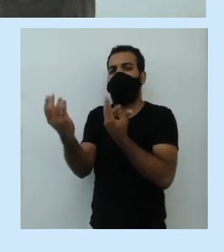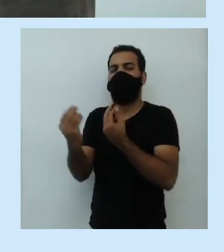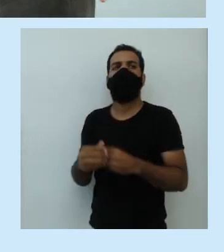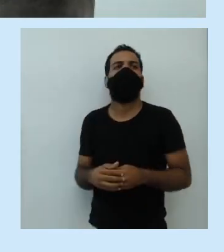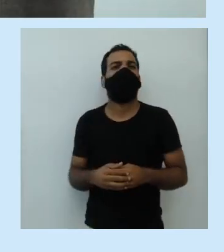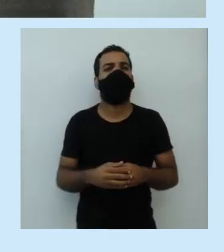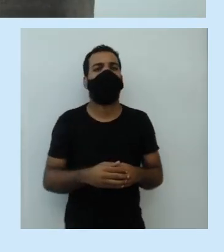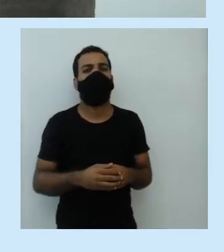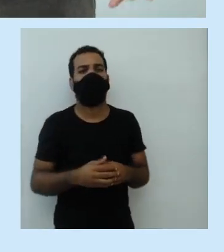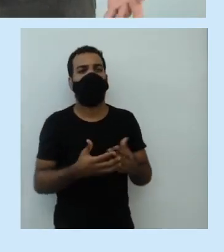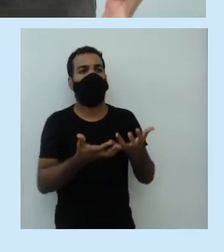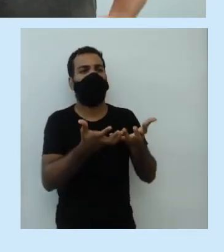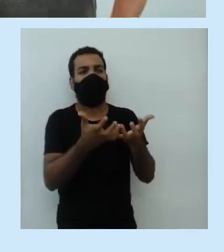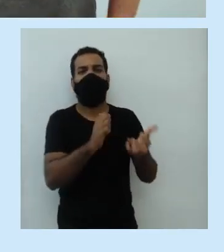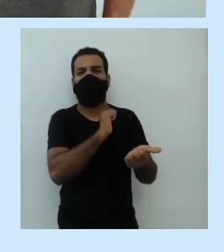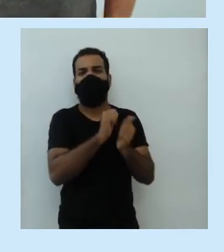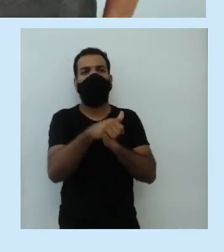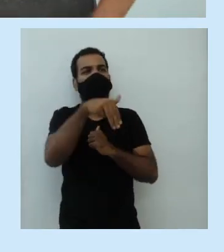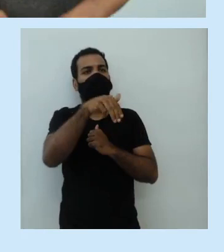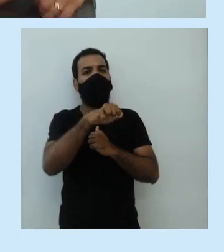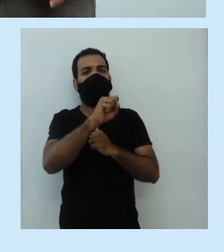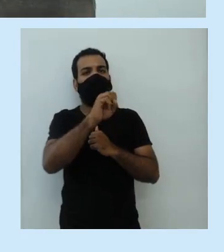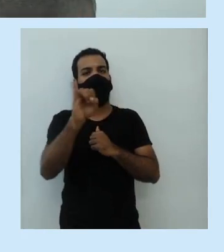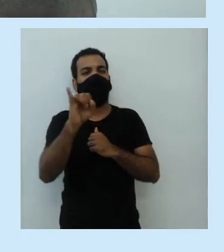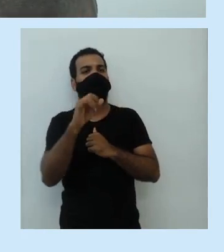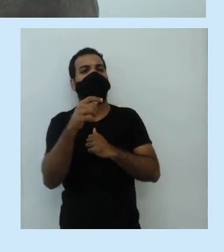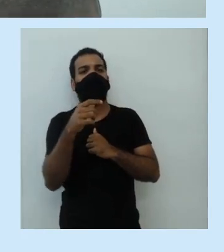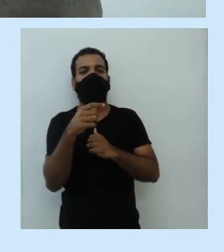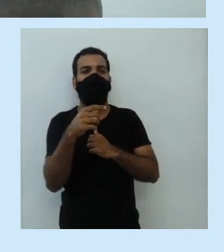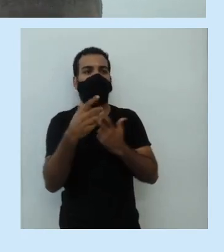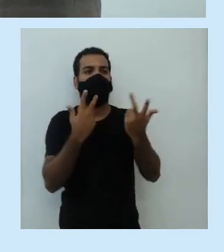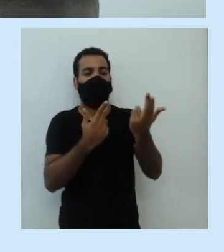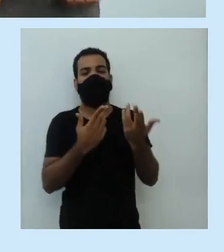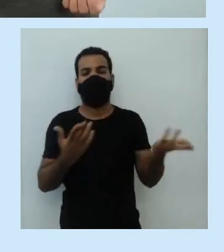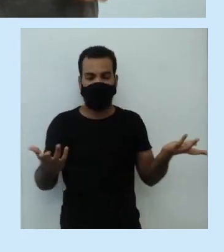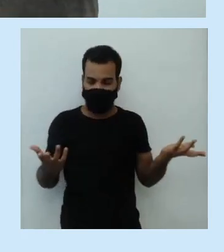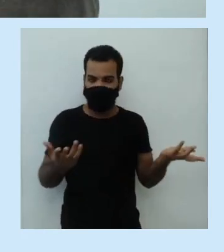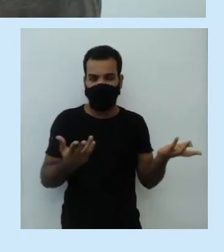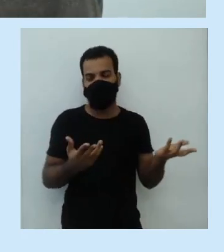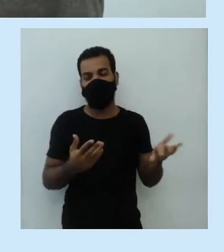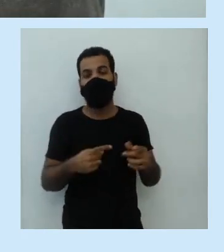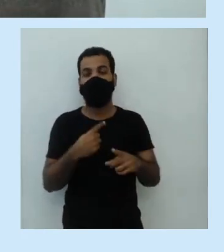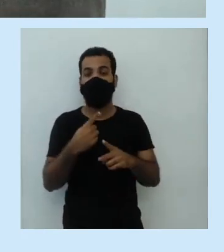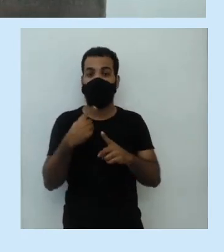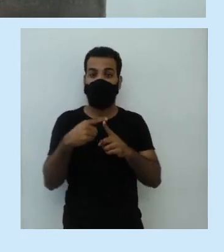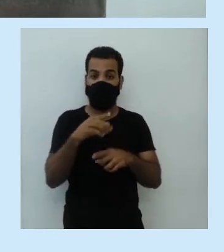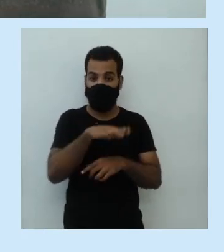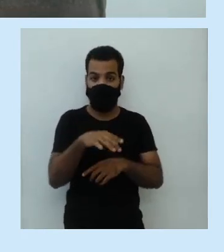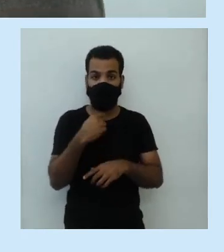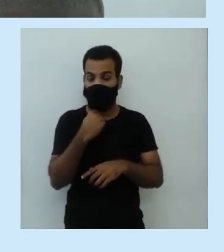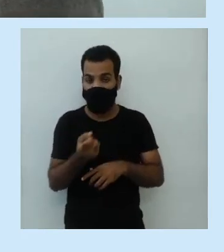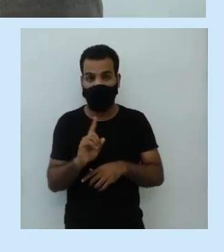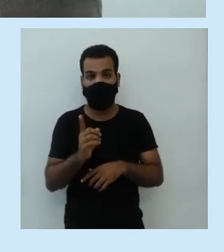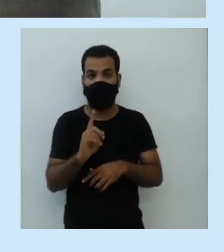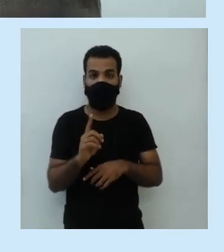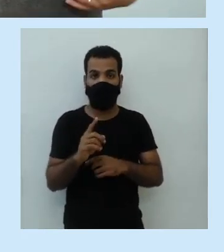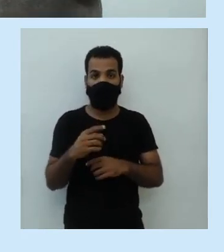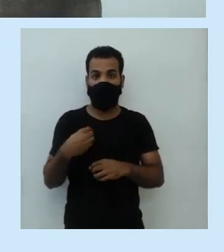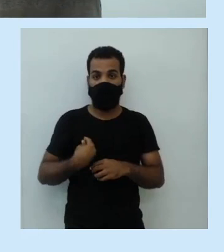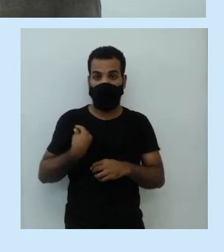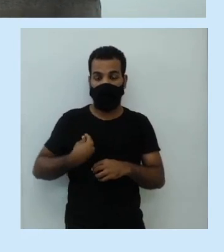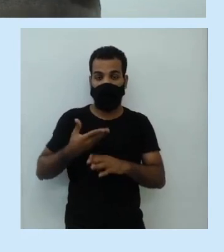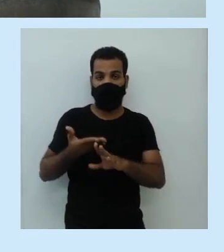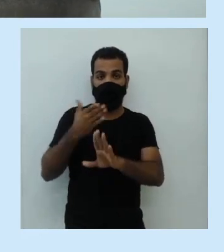quer ser um atleta de ponta? Porque a criança não conhece tudo o que existe por trás da vida